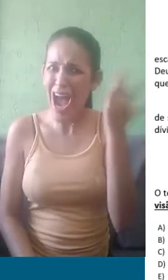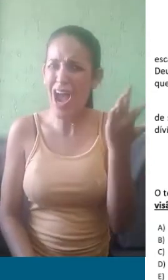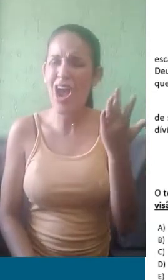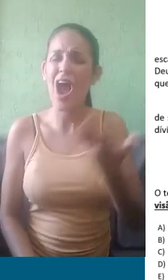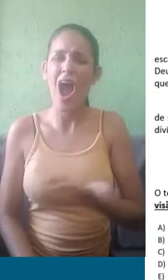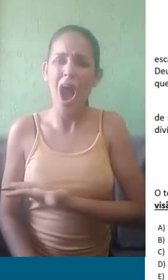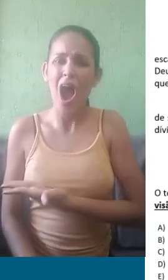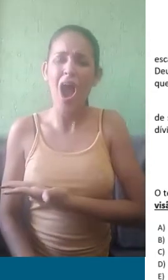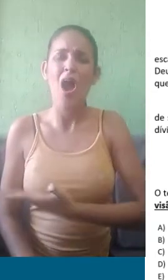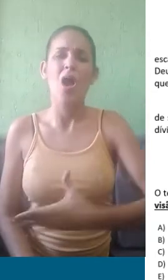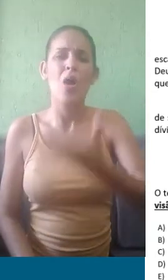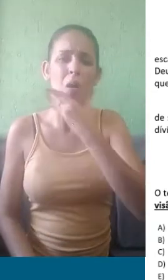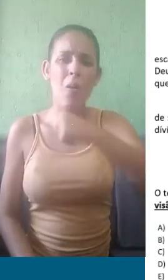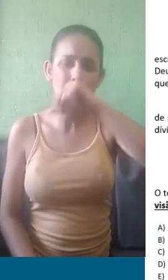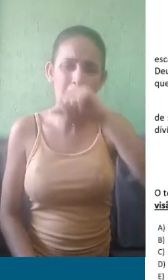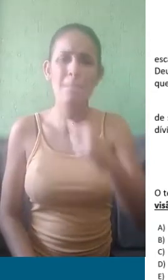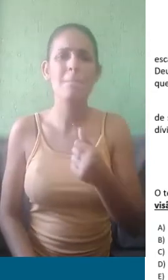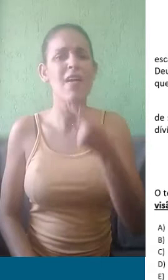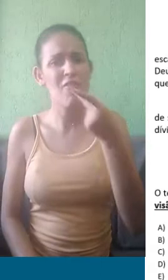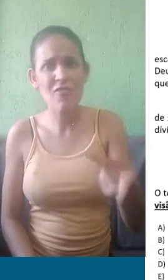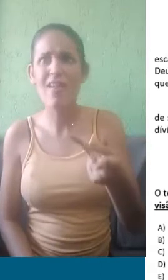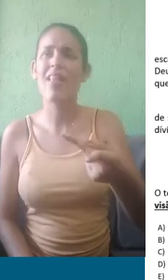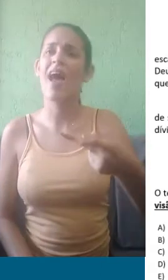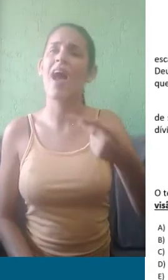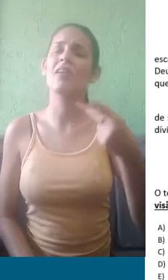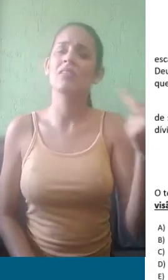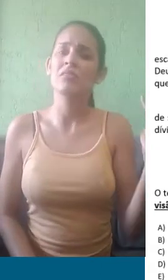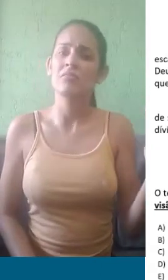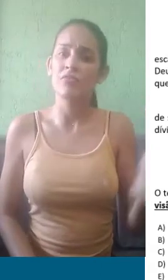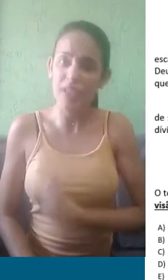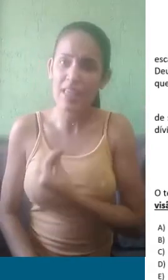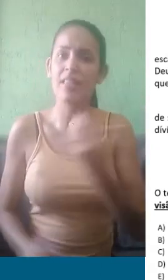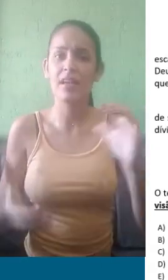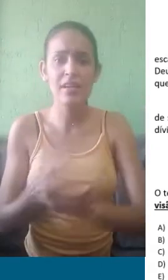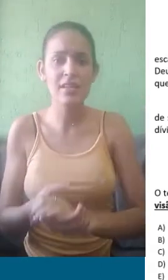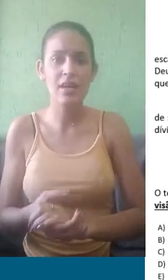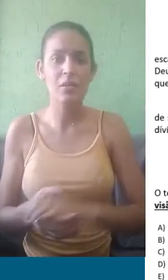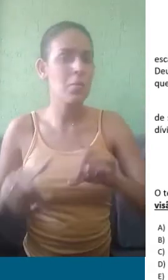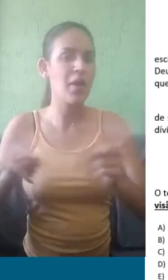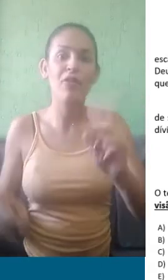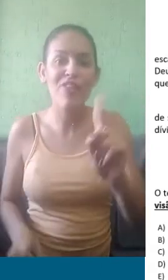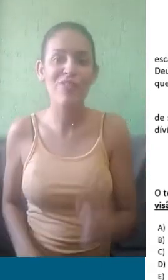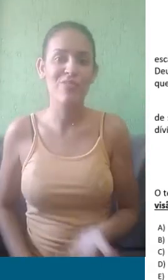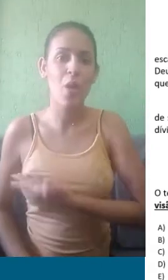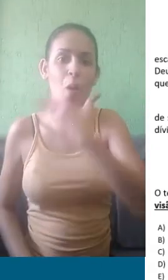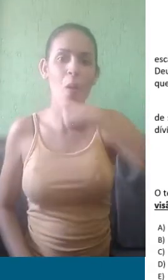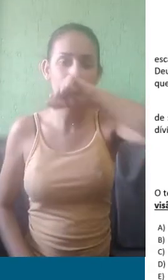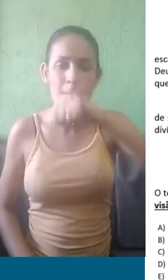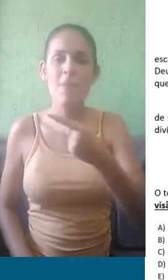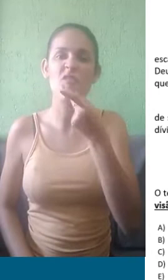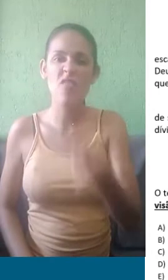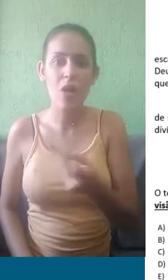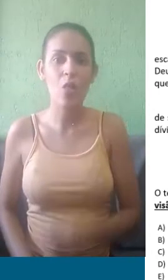não pelas consequências morais do casamento, mas pela obrigação que este lhe impunha de satisfazer uma dívida de 20